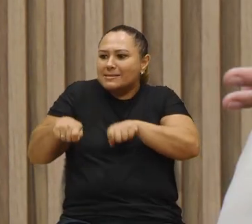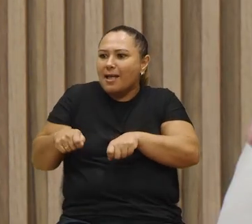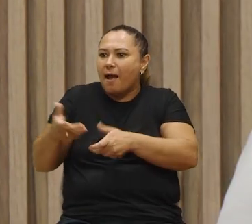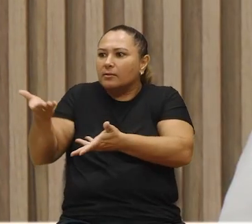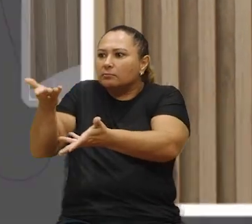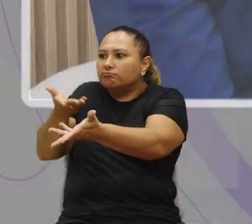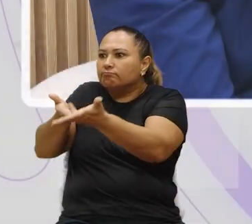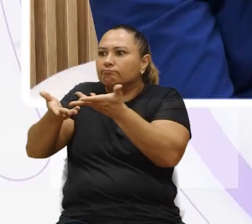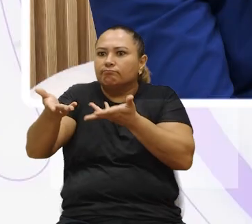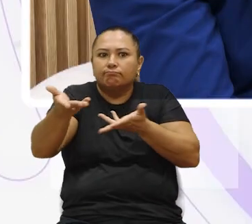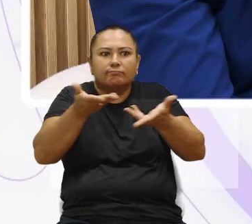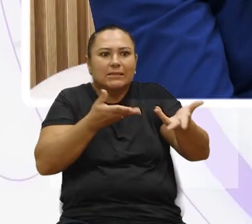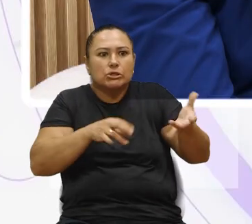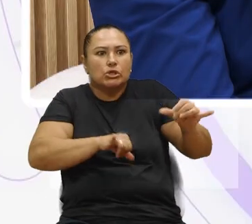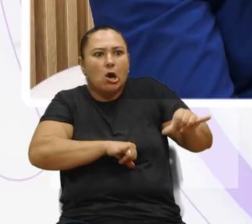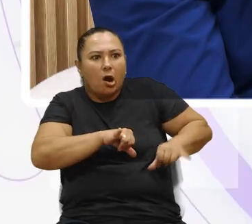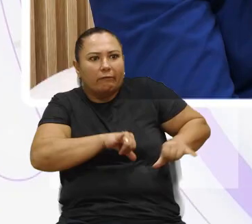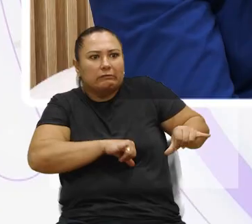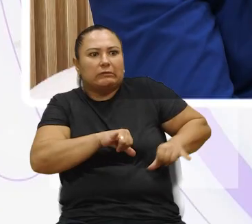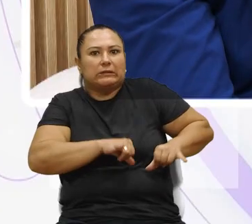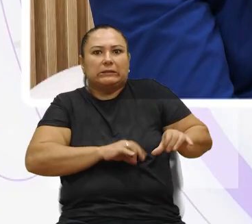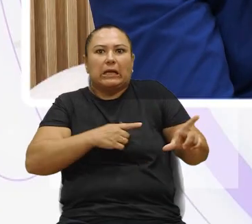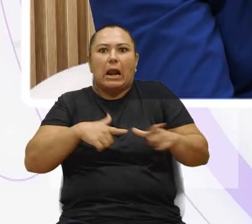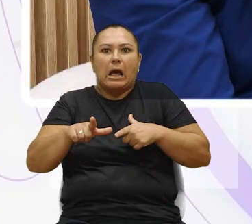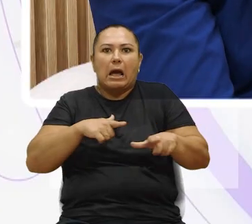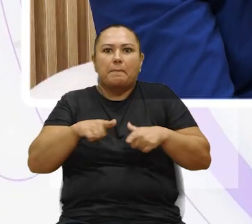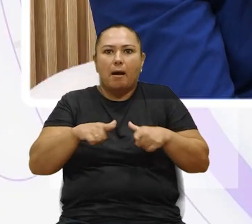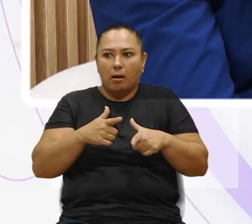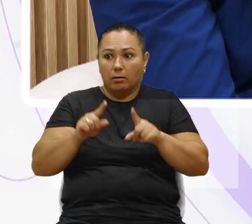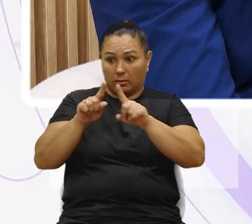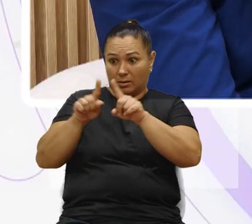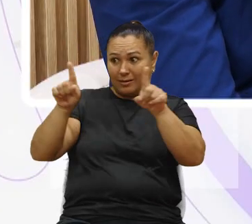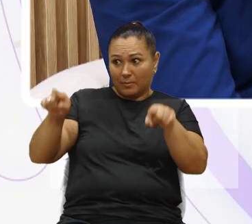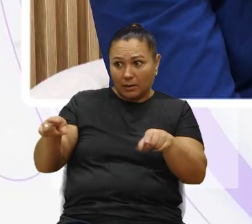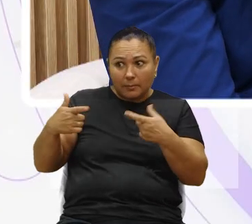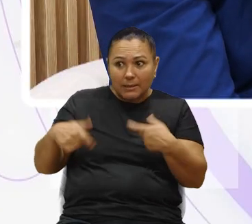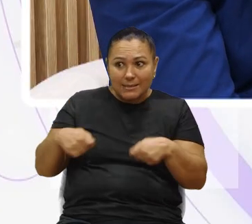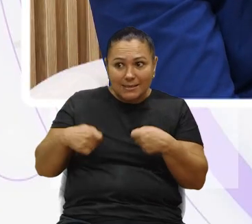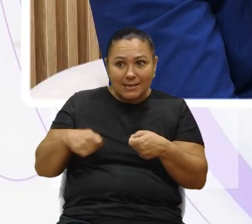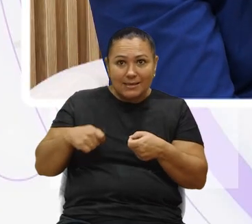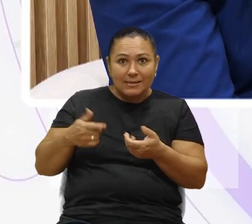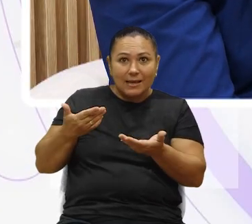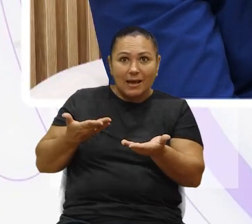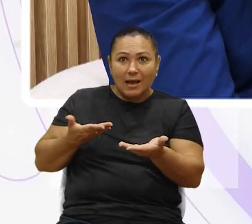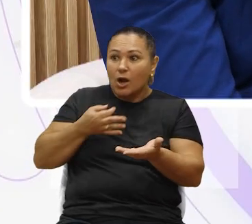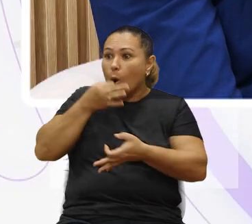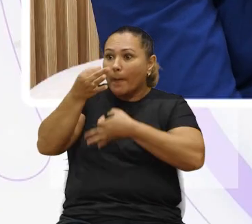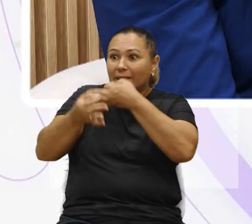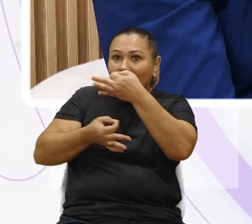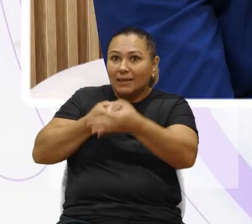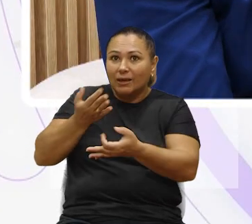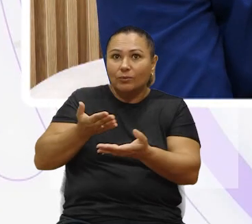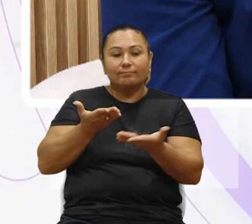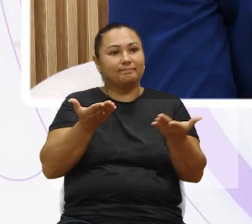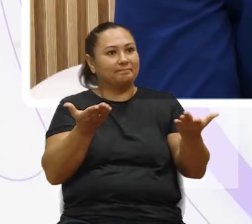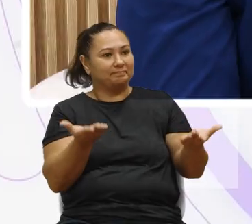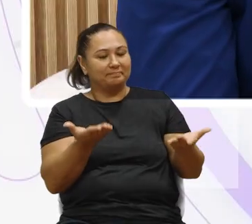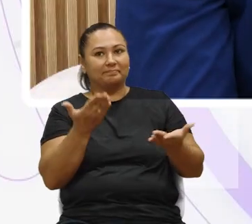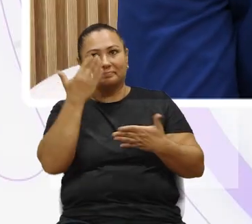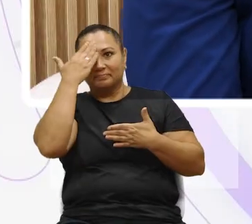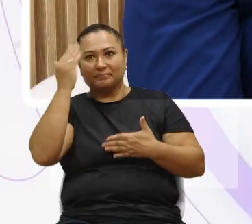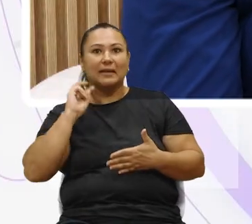você lidar com aquilo que está acontecendo e aí sofre. O trabalhador precisa ser ouvido? Então,